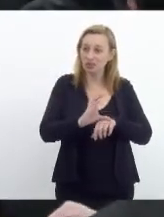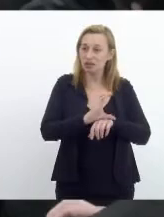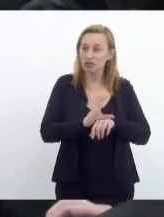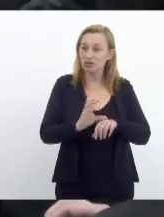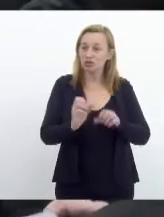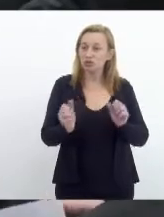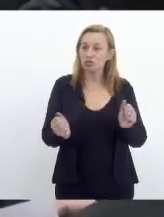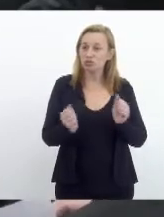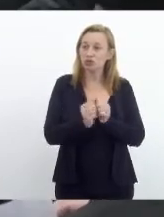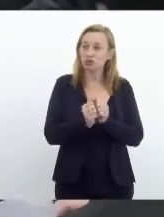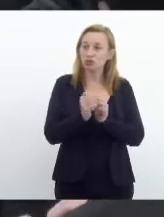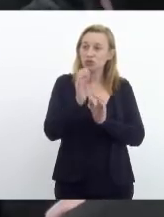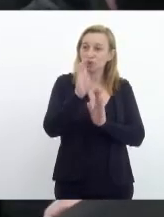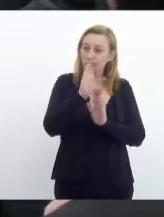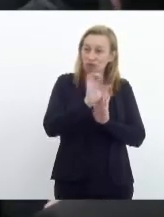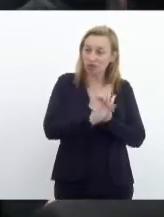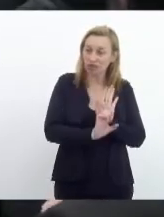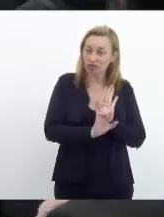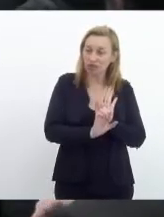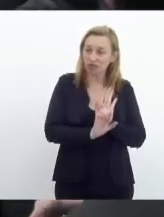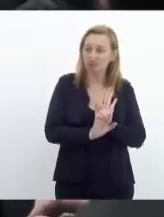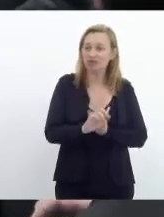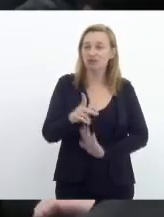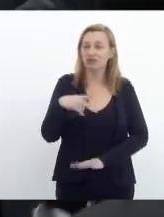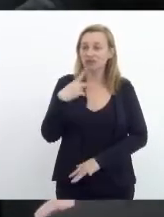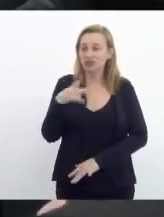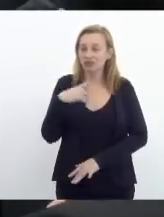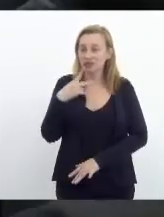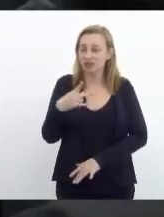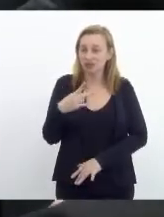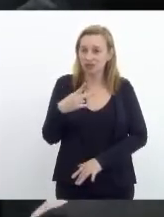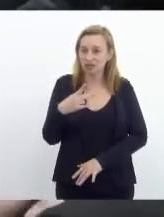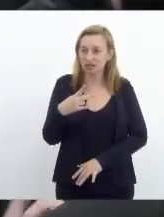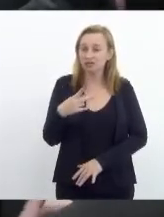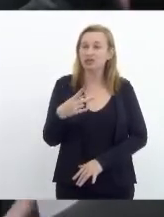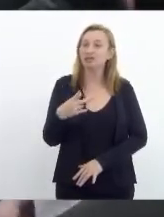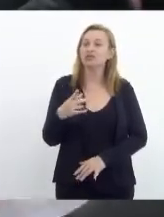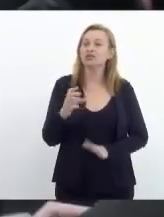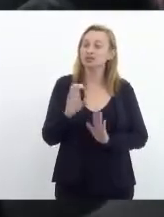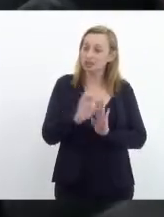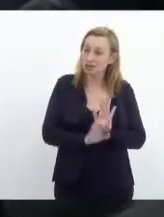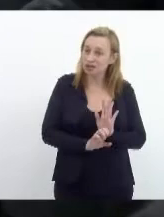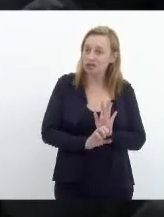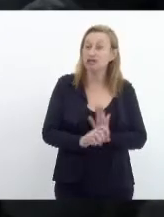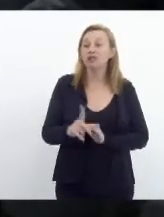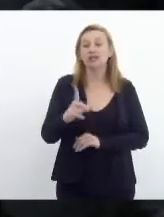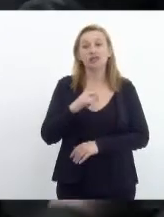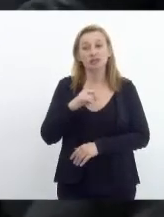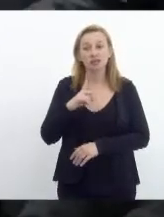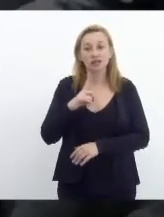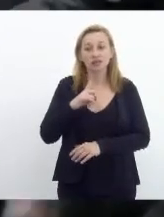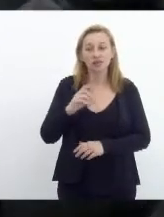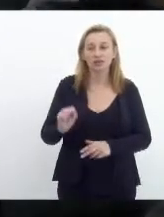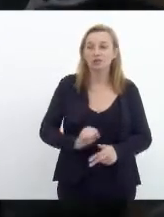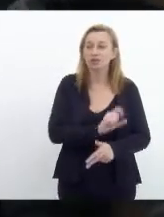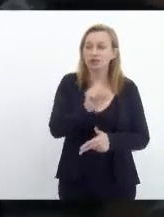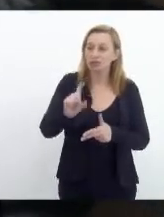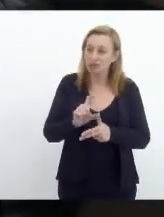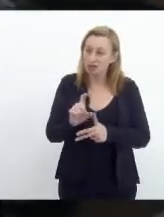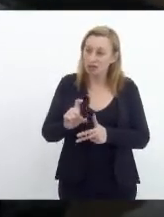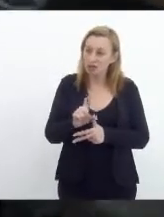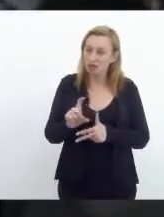constitucionalidade, com emenda, dizendo nesta emenda que teremos, o Poder